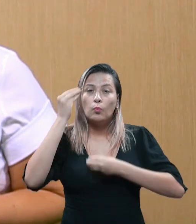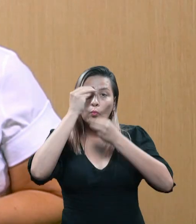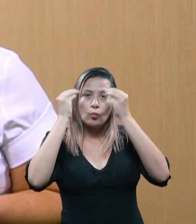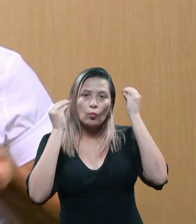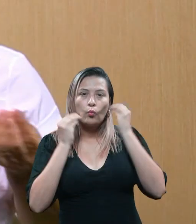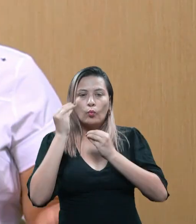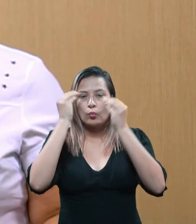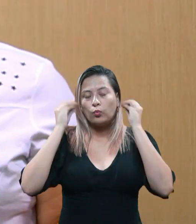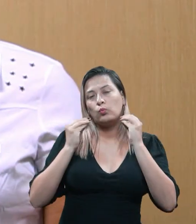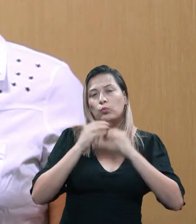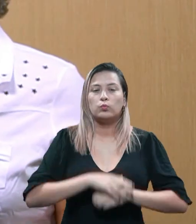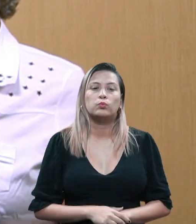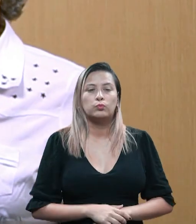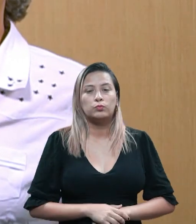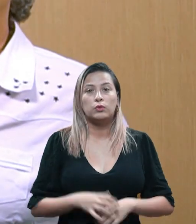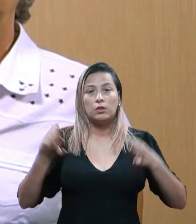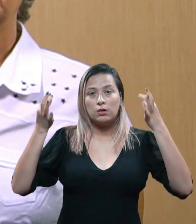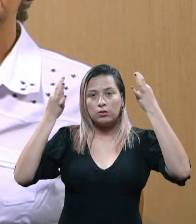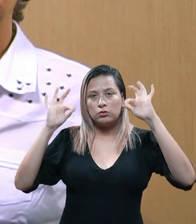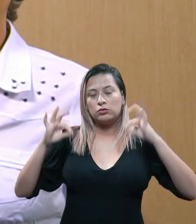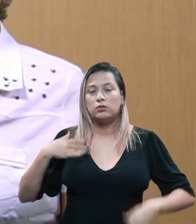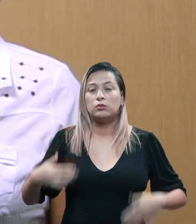maquiagem, estética corporal,